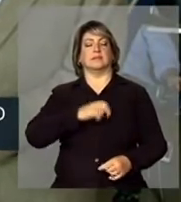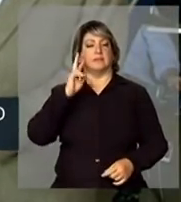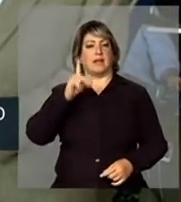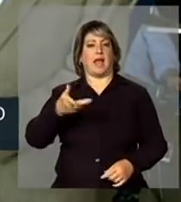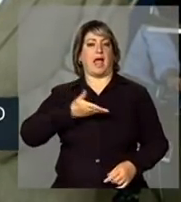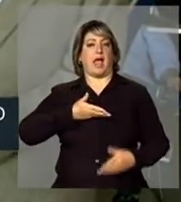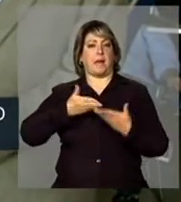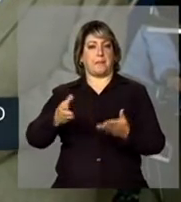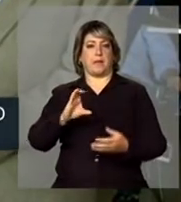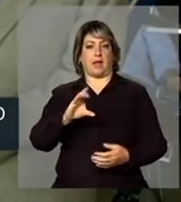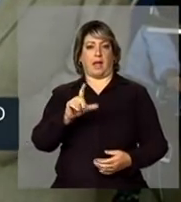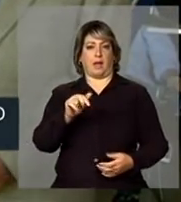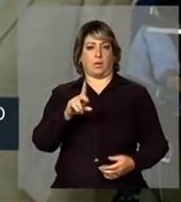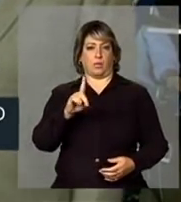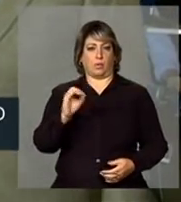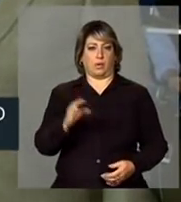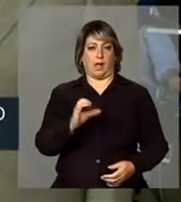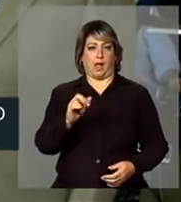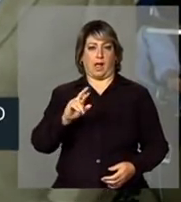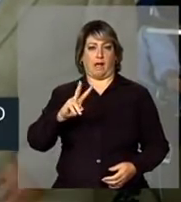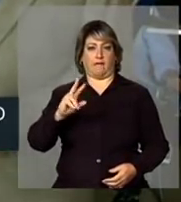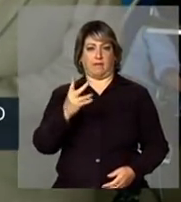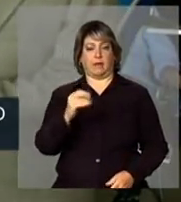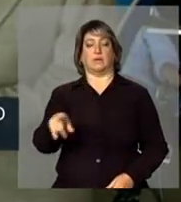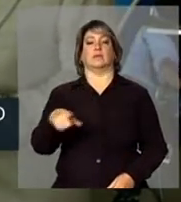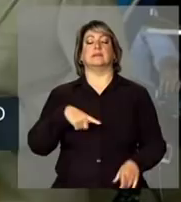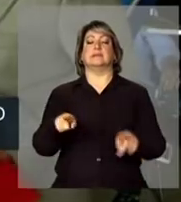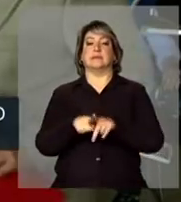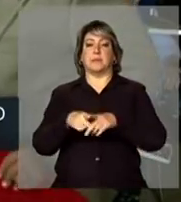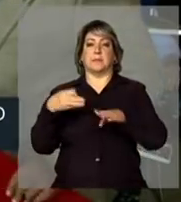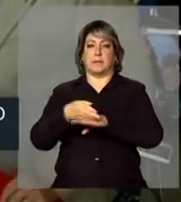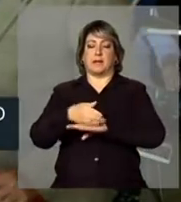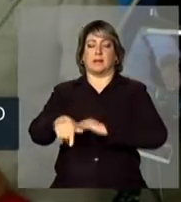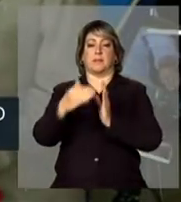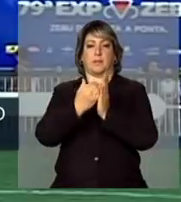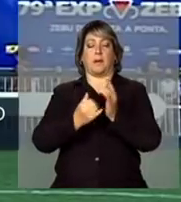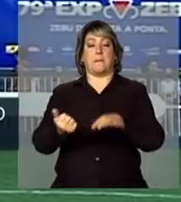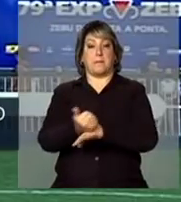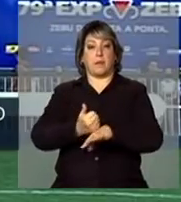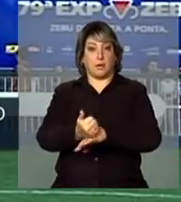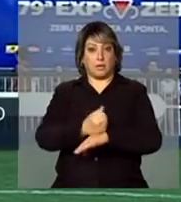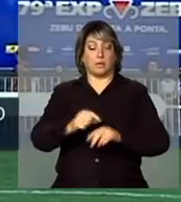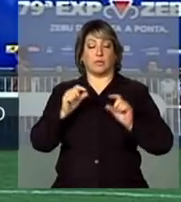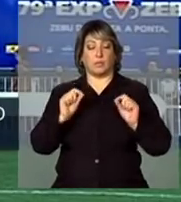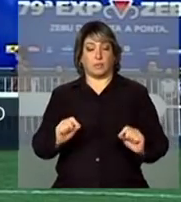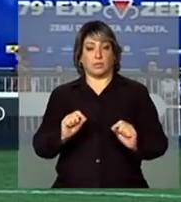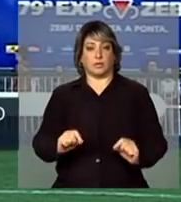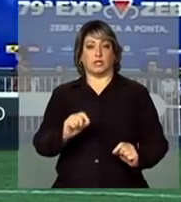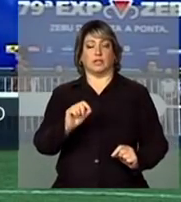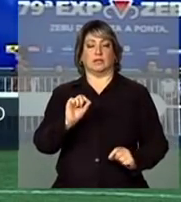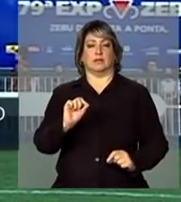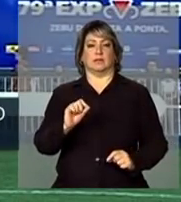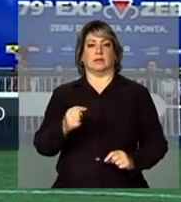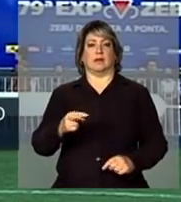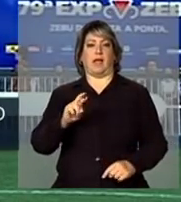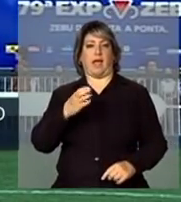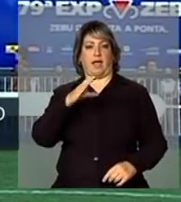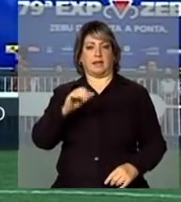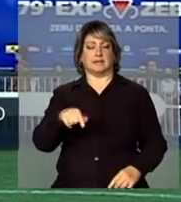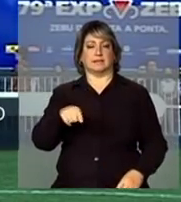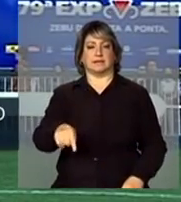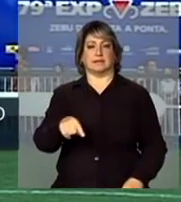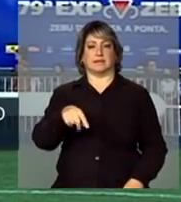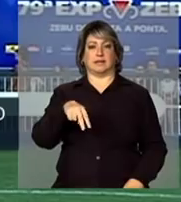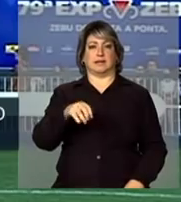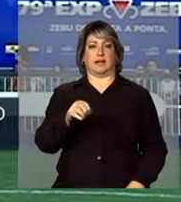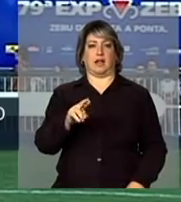Cláudio Carvalho, também participa do programa e melhoramento genético da raça Nelore. José Humberto também trabalha